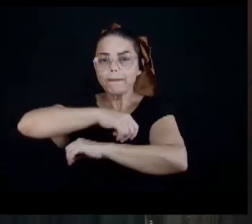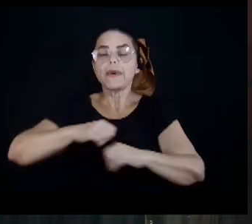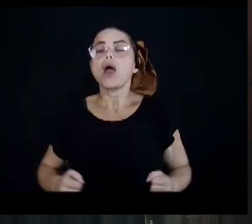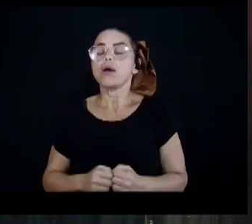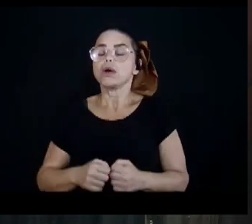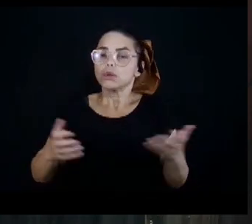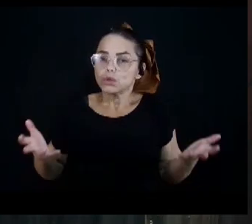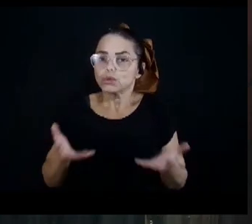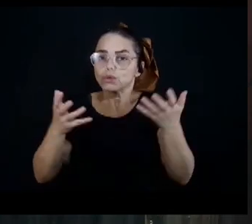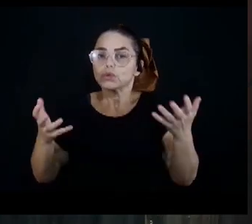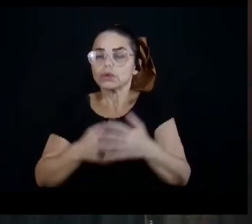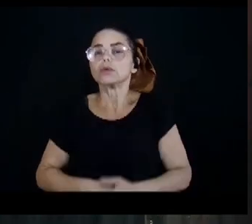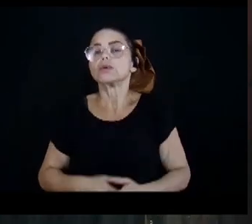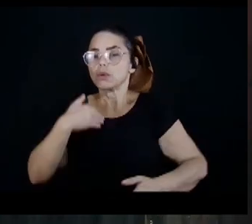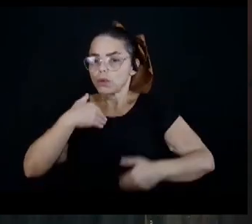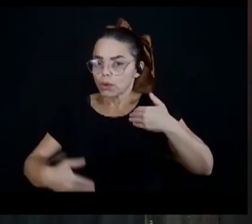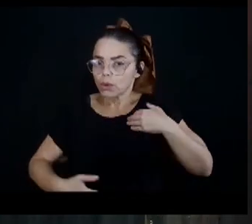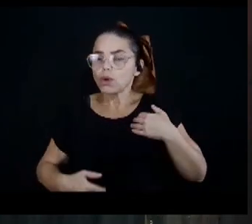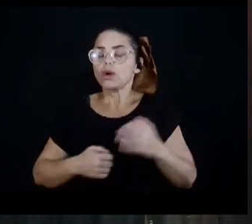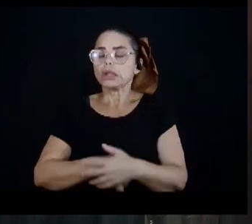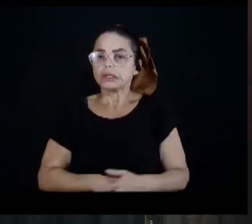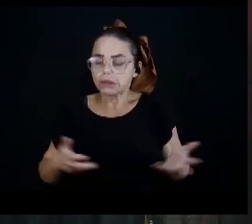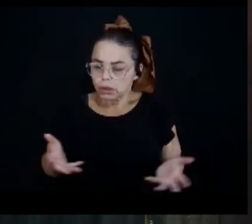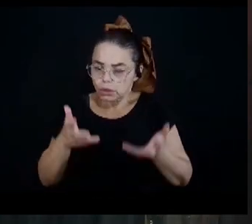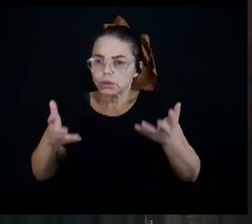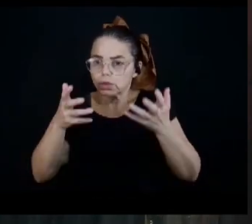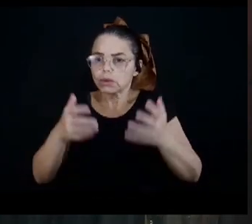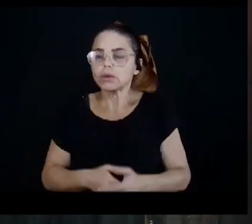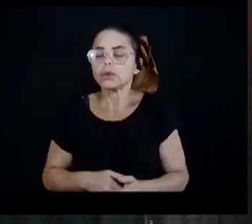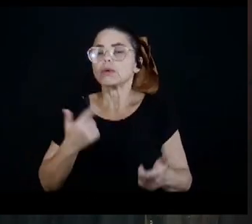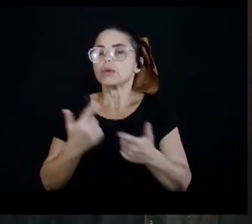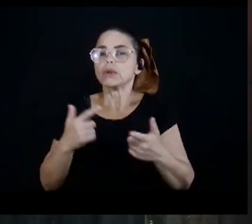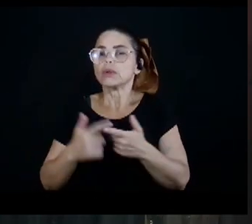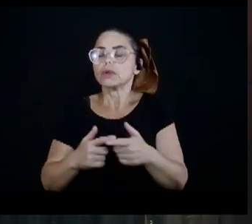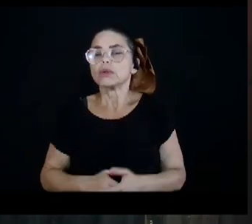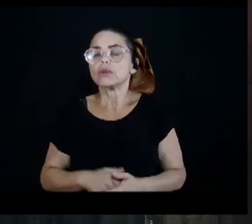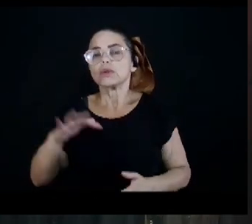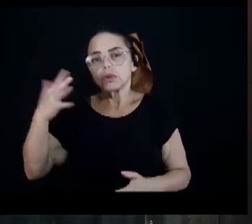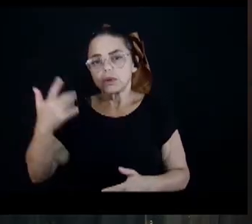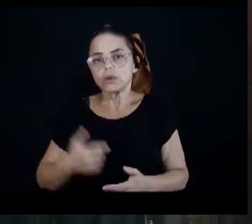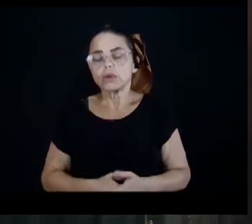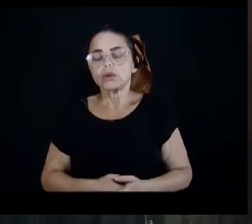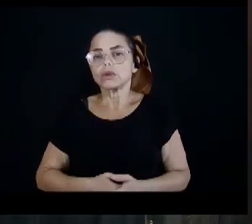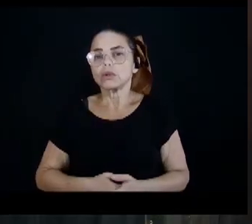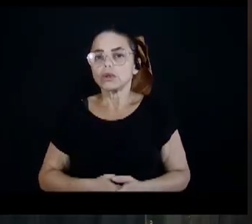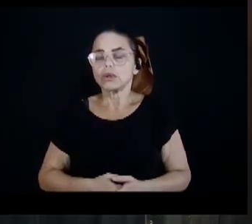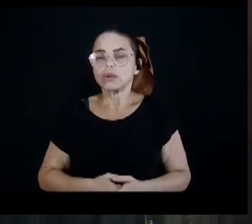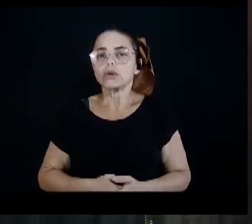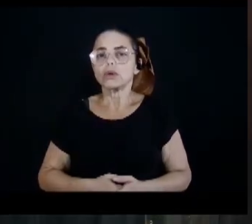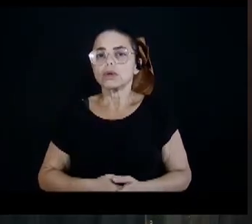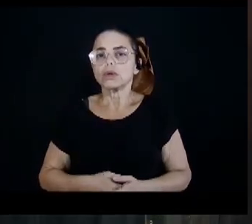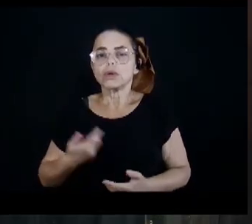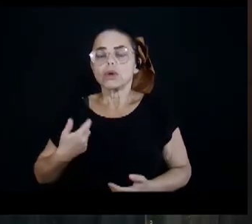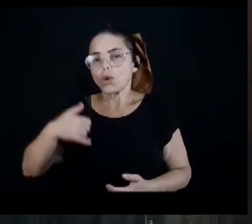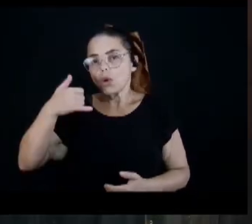precisa se movimentar. Porque senão acontece o efeito platô, que eu deveria evitar essa palavra, porque existe uma